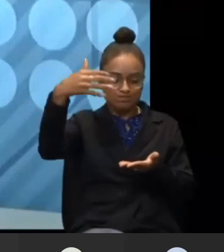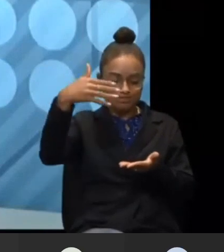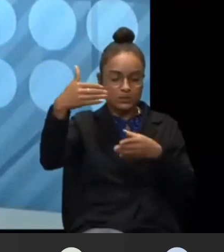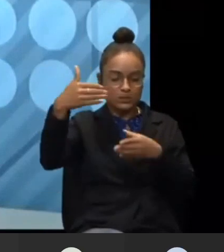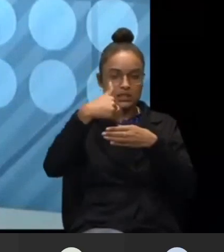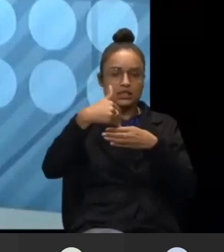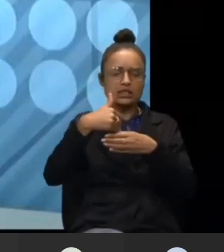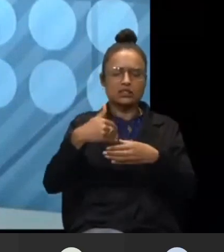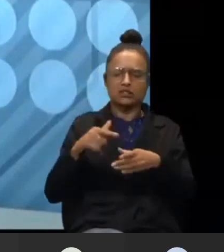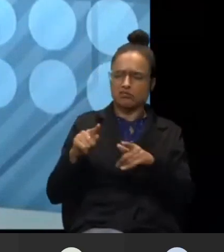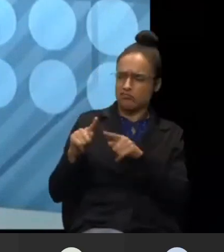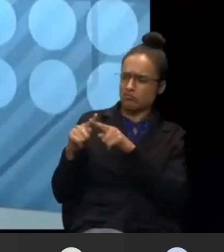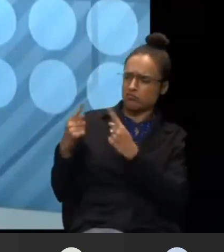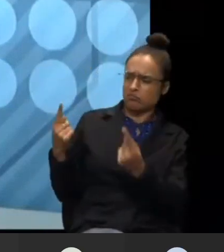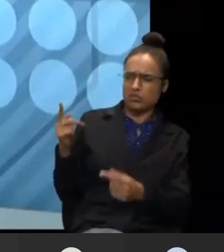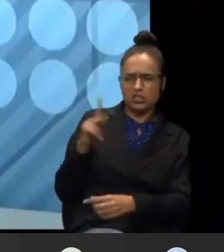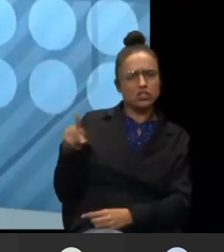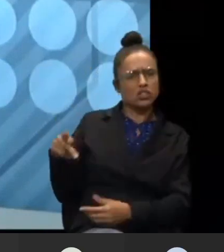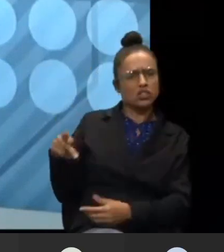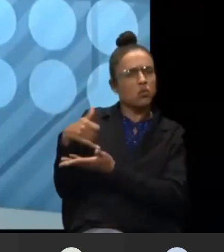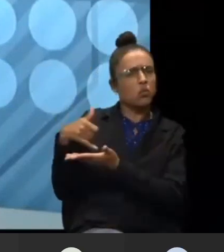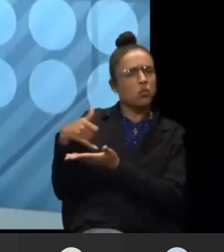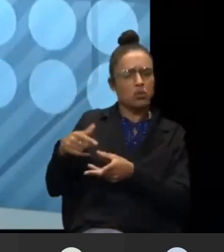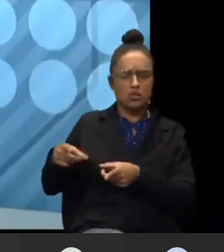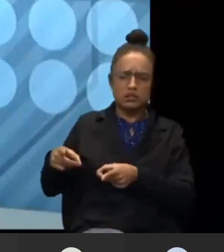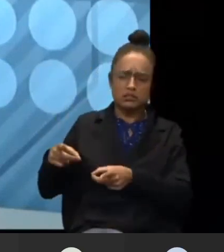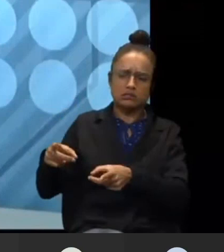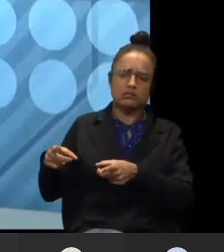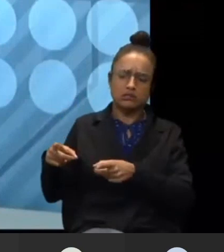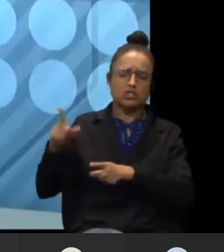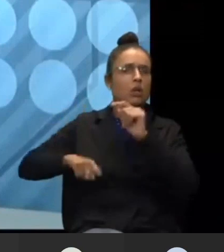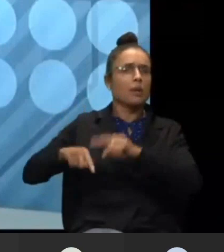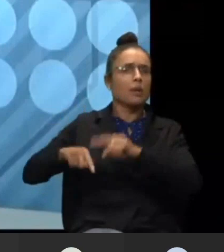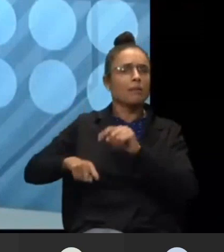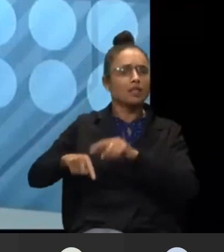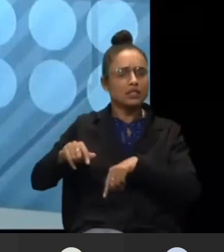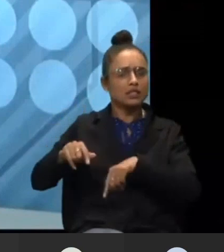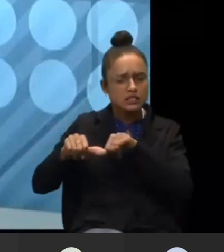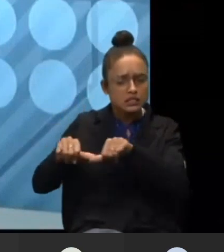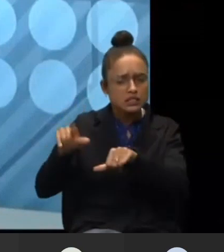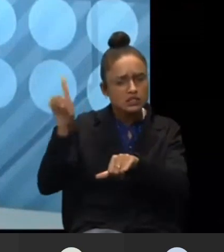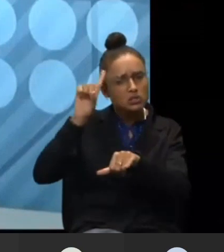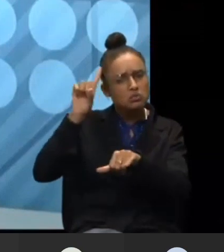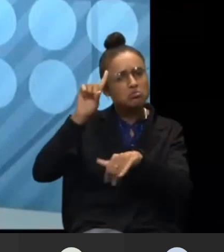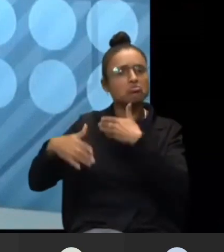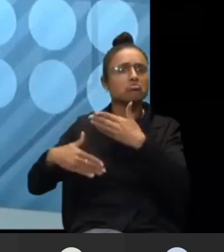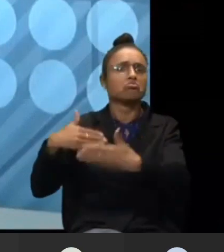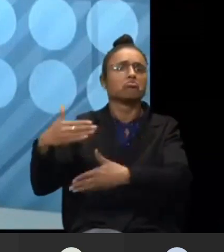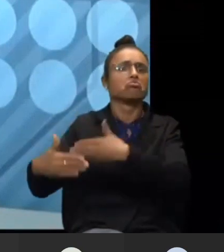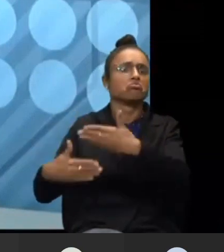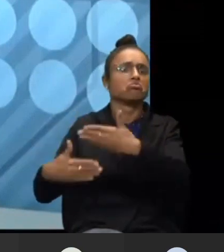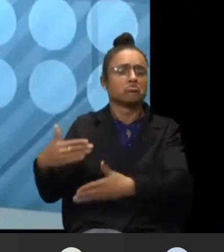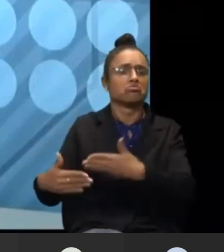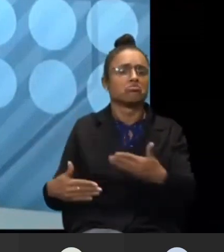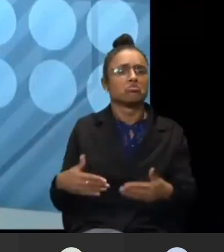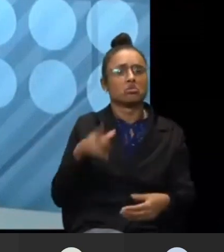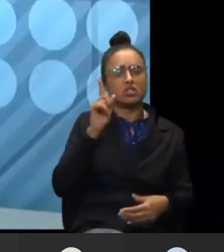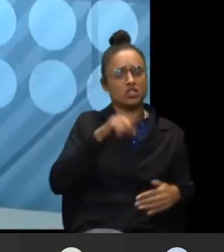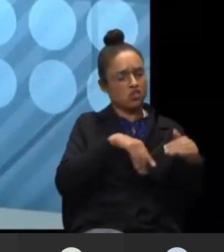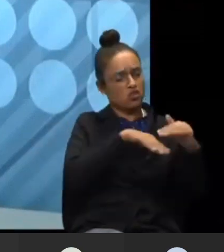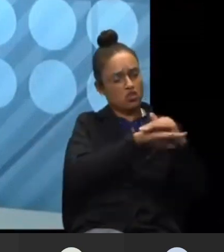Aí você pergunta, professor, mas e os óleos comerciais, esses óleos que nós utilizamos no dia a dia, os óleos que nós utilizamos no cotidiano, eles são